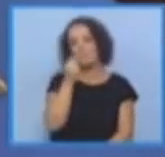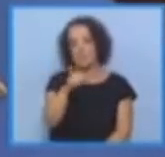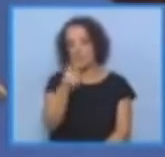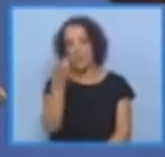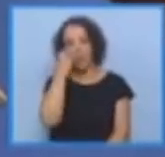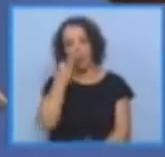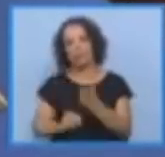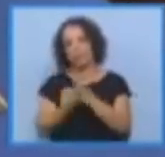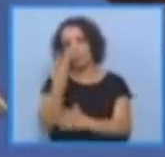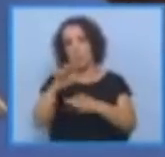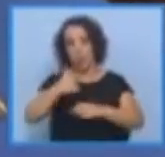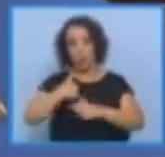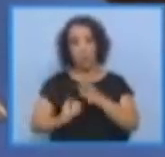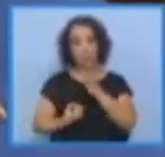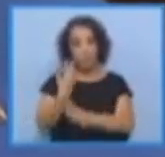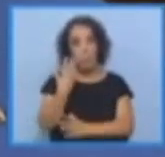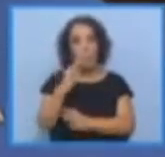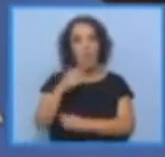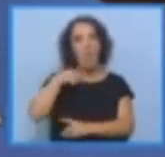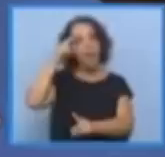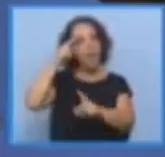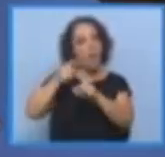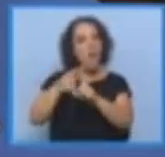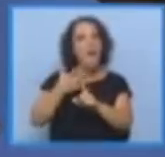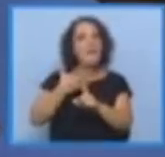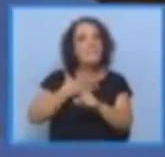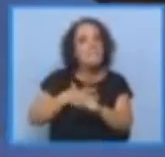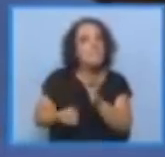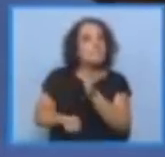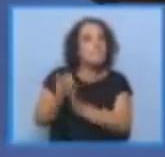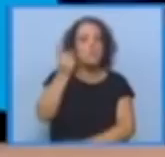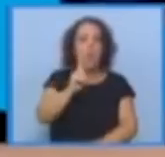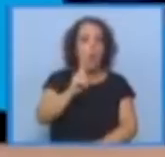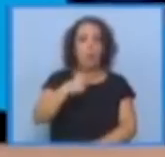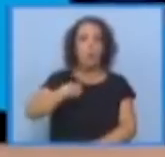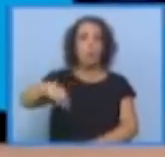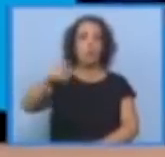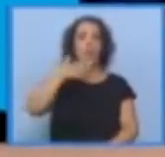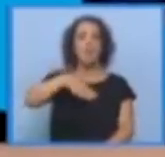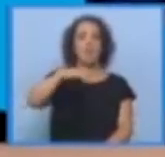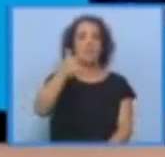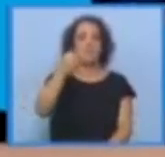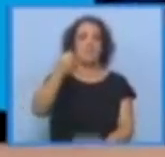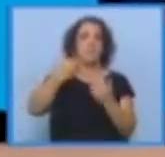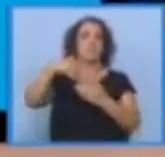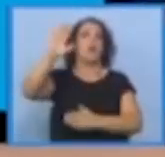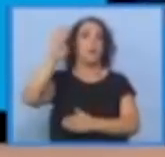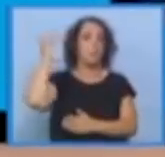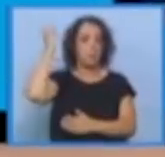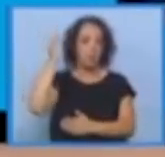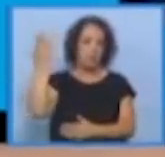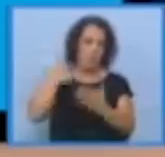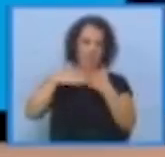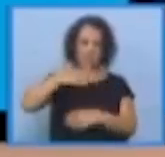Angola, mas eu sou fundador, mas nunca pretendi fundar absolutamente nada. Fui para o seminário já com 20 e tal anos, naquele tempo não ia ninguém com